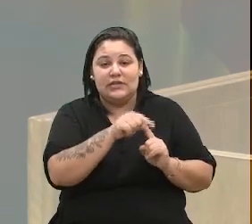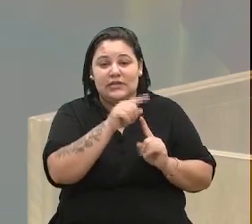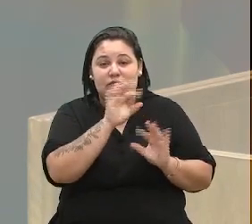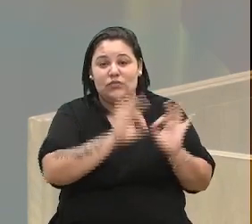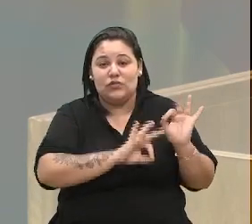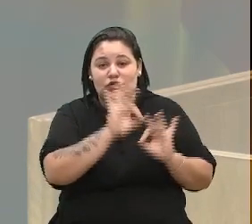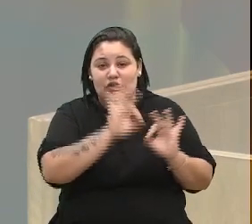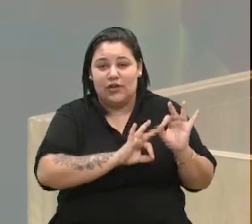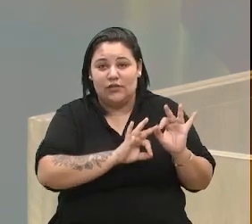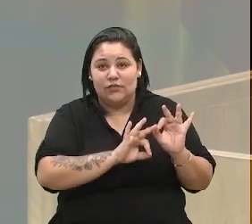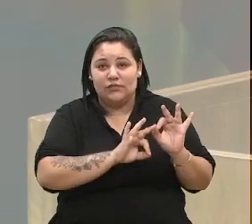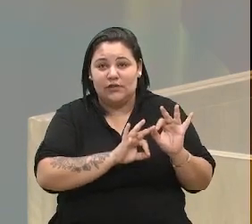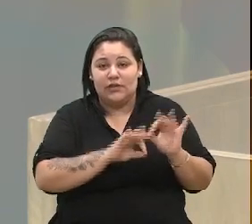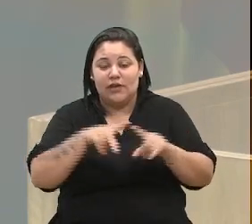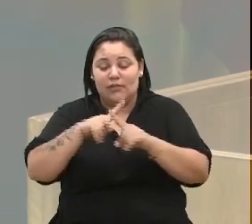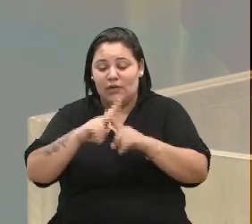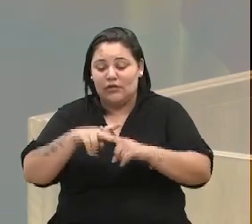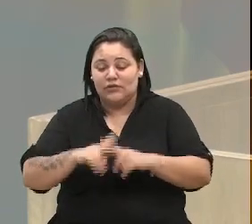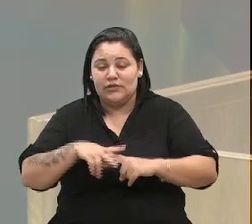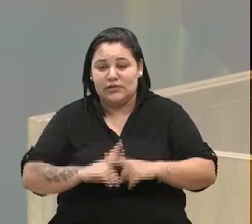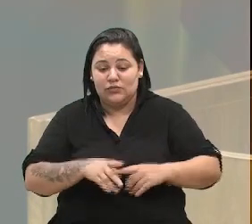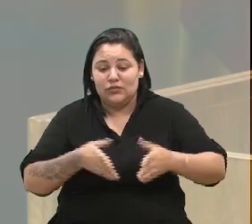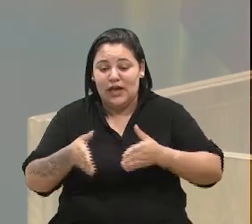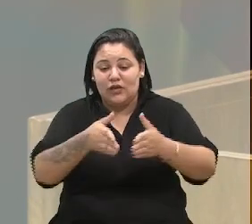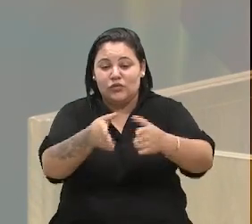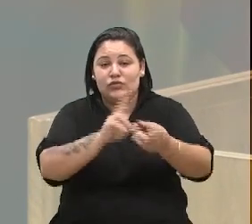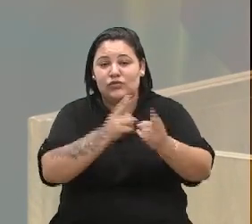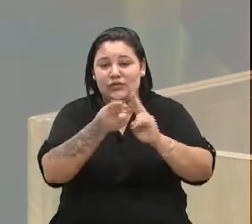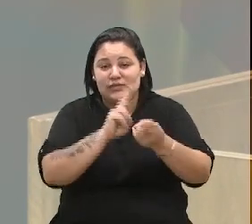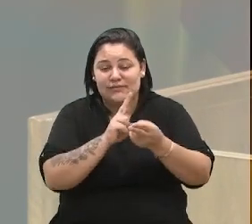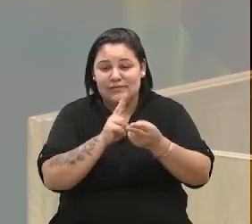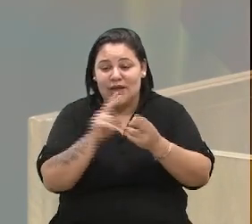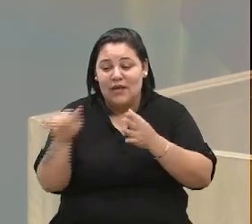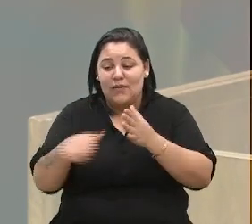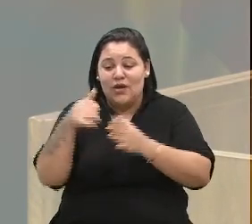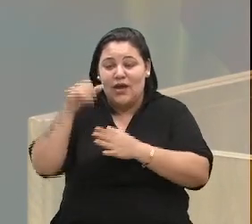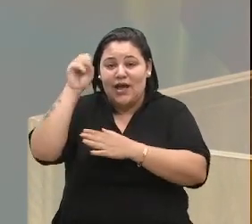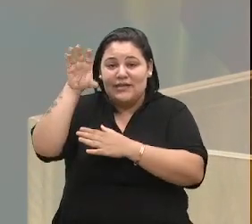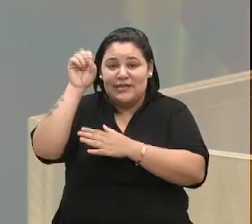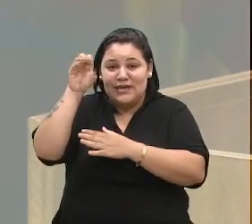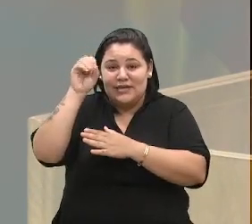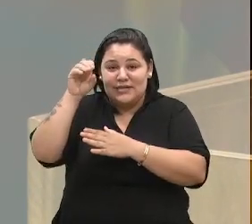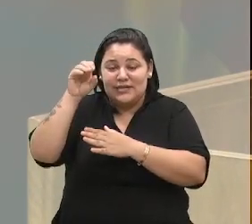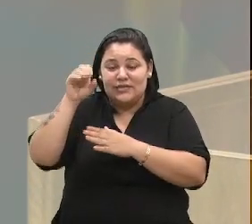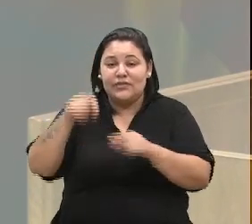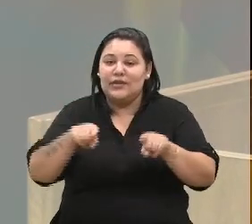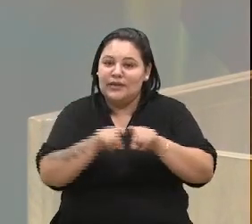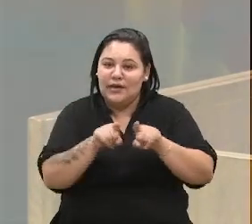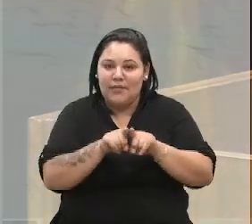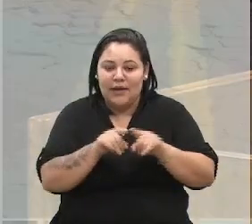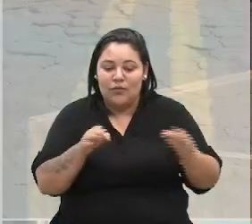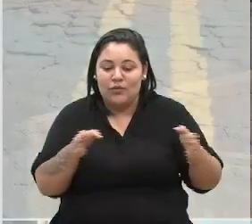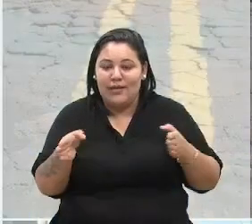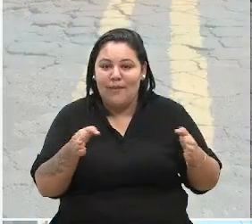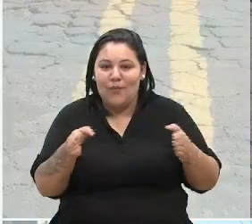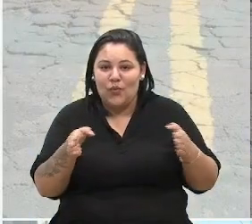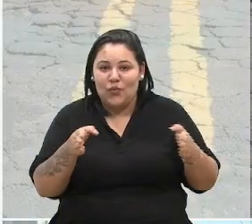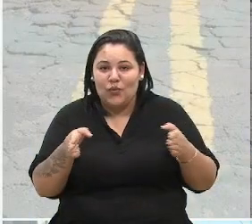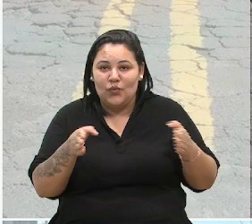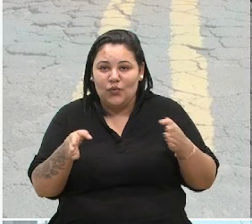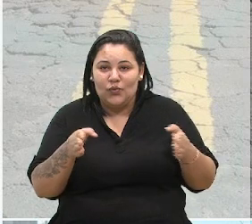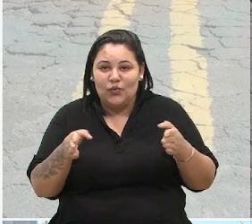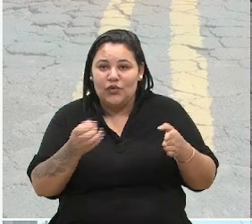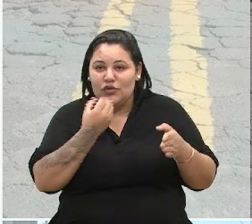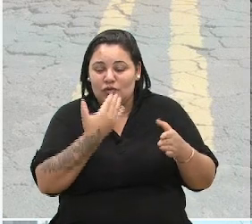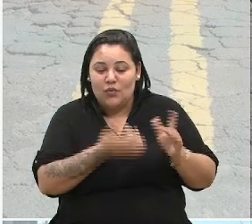reparo das vias urbanas, a melhoria da sinalização viária e, claro, a durabilidade das questões, né,